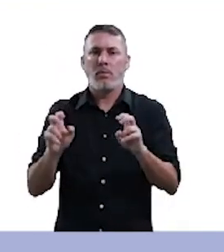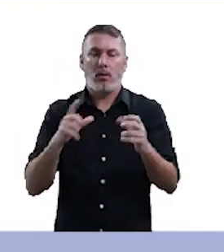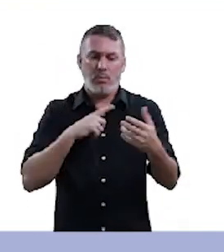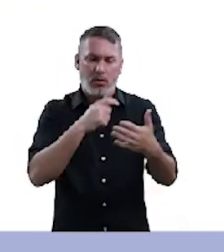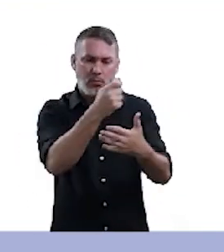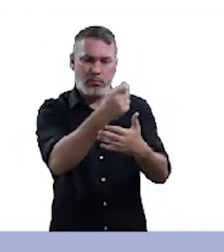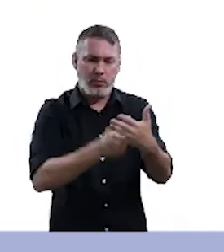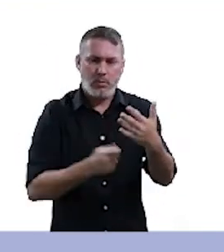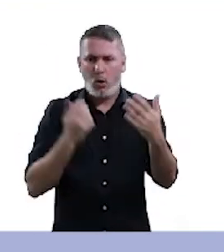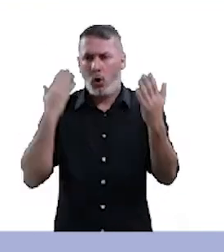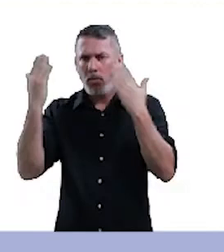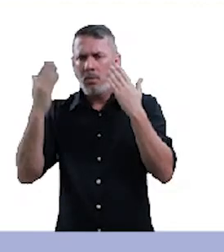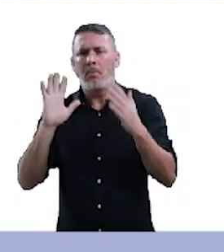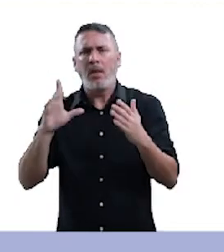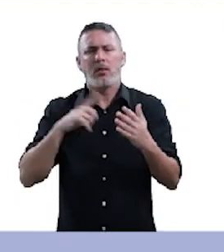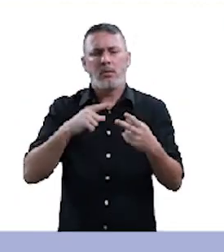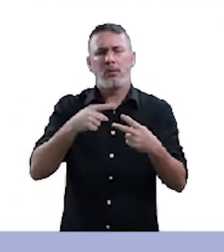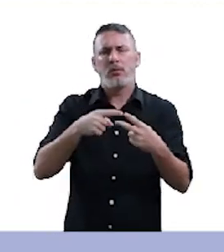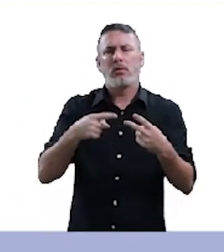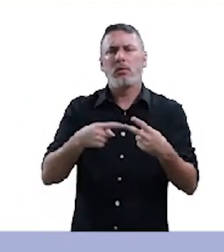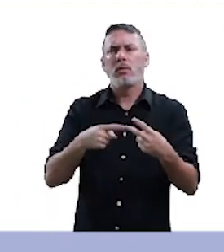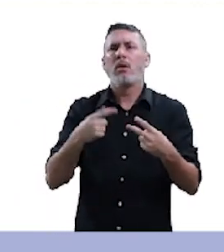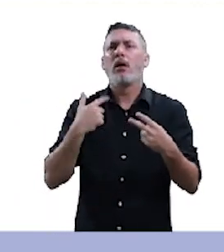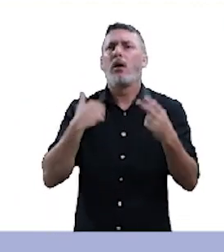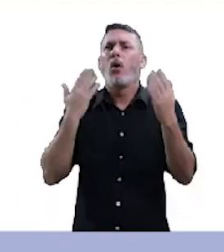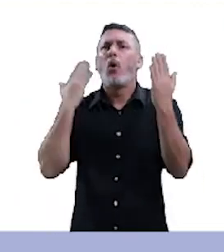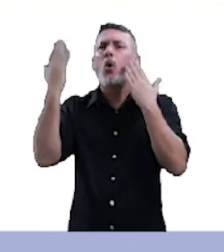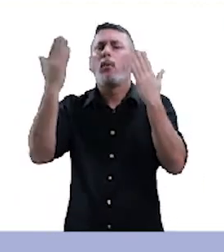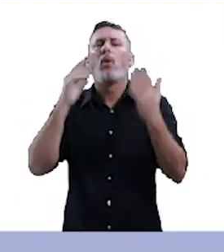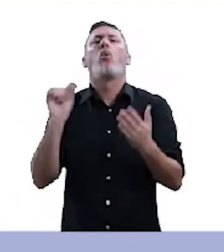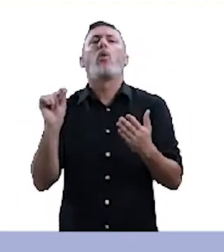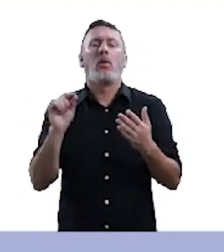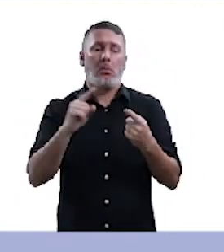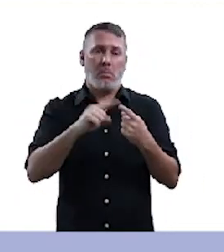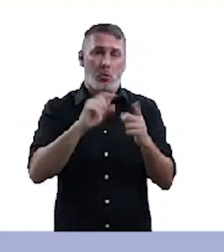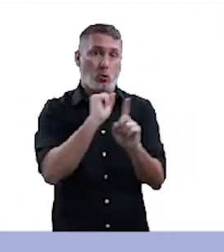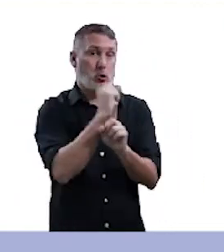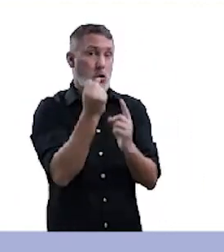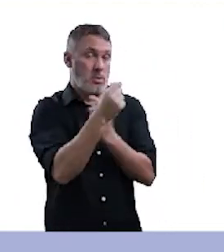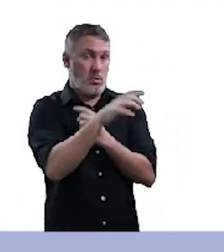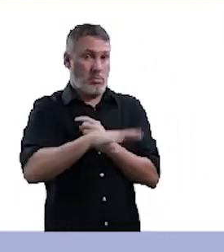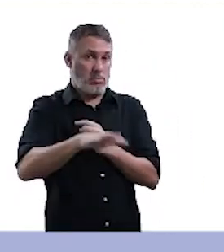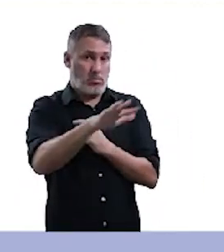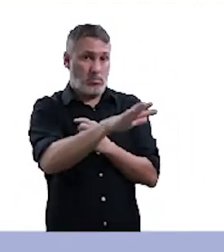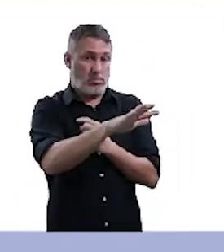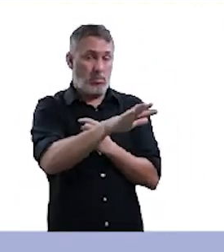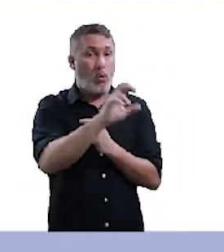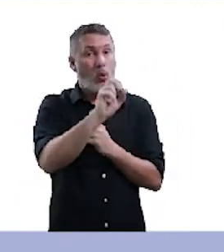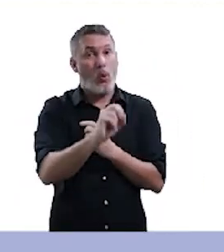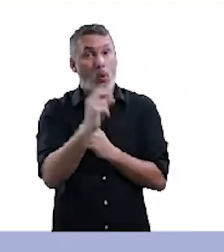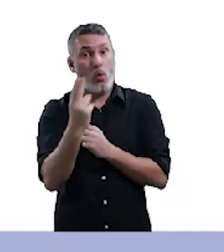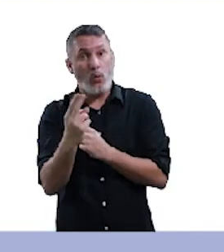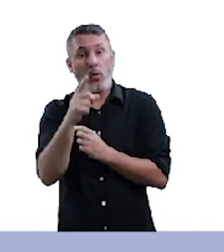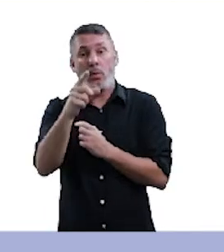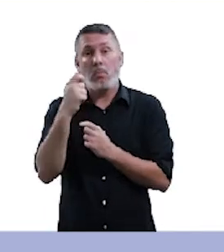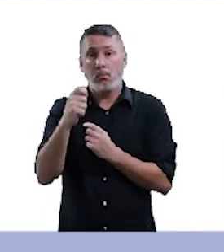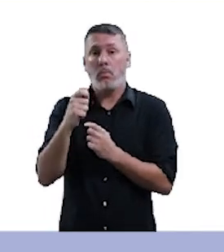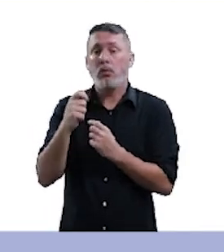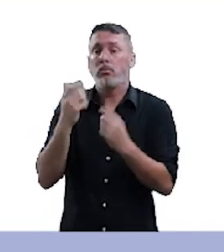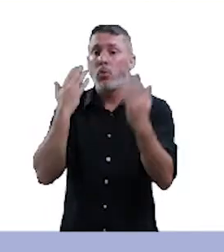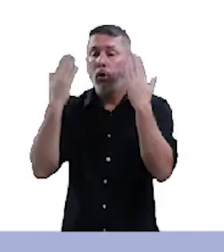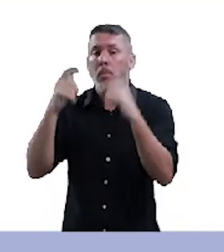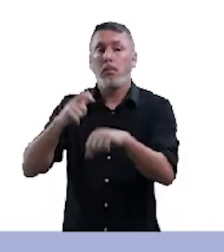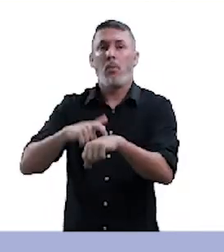comparação vai ser por 2 fatores. Ou você vai comparar com a sociedade, ok? Ou vai comparar com o